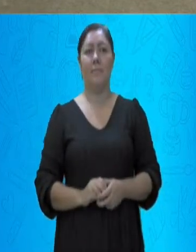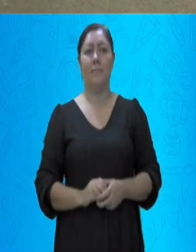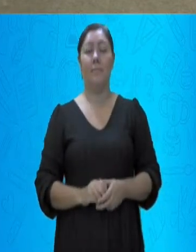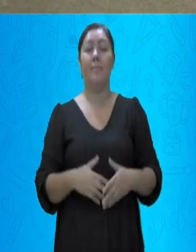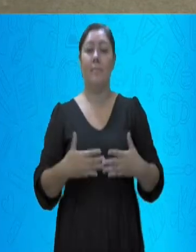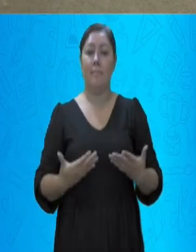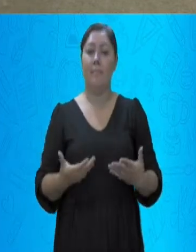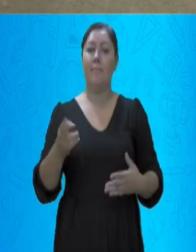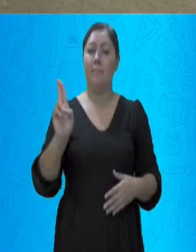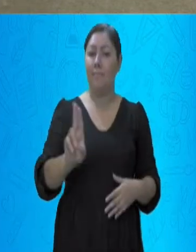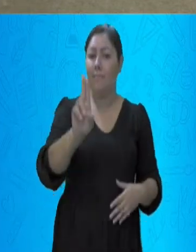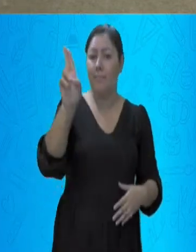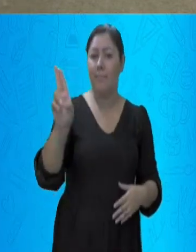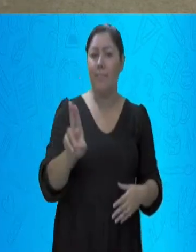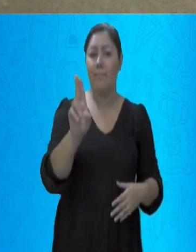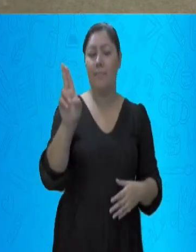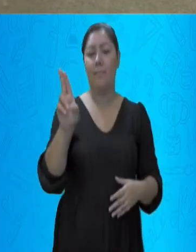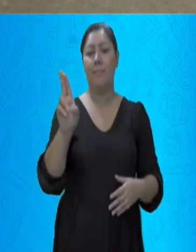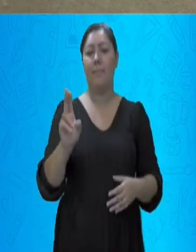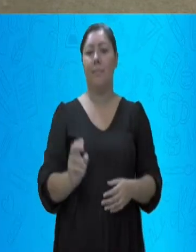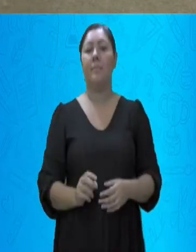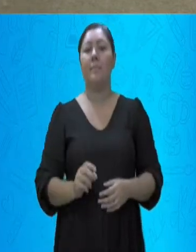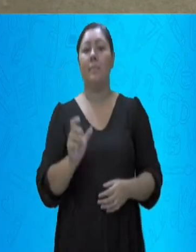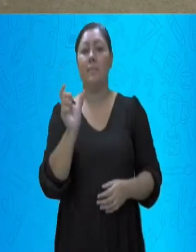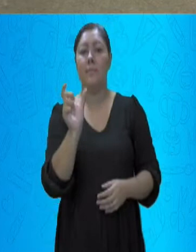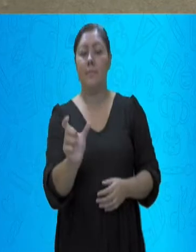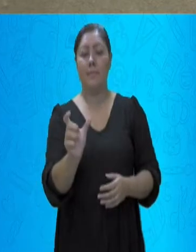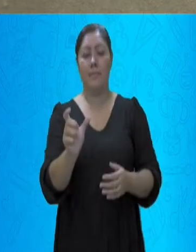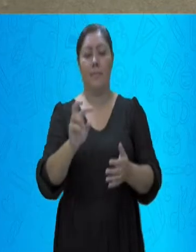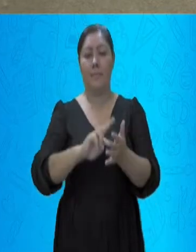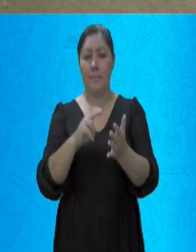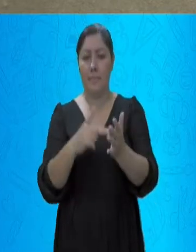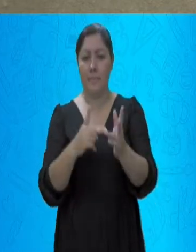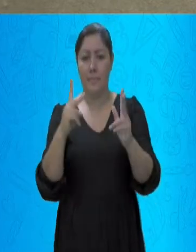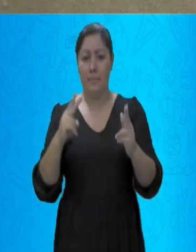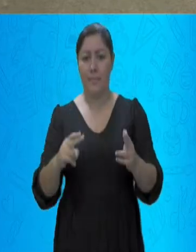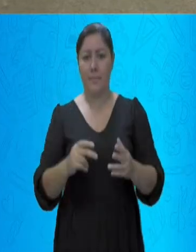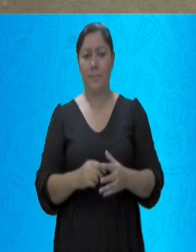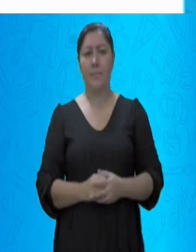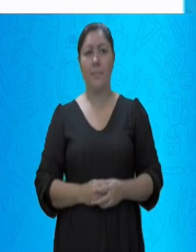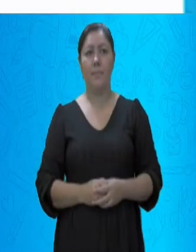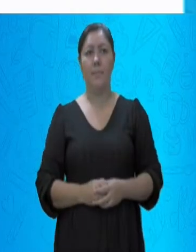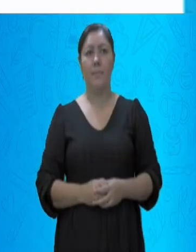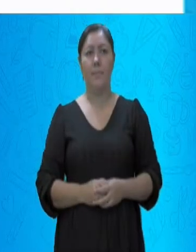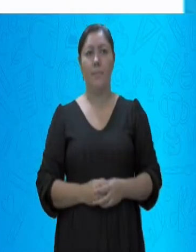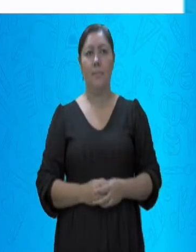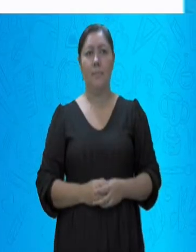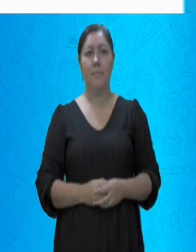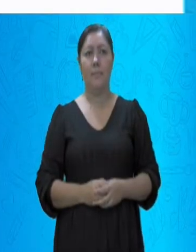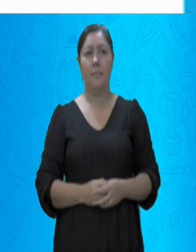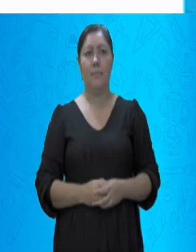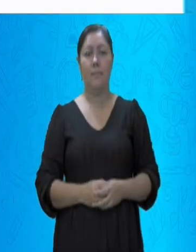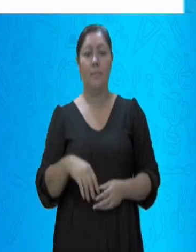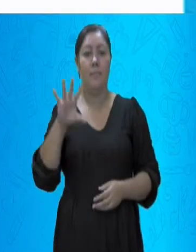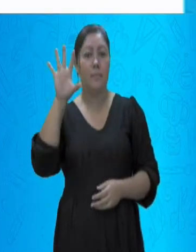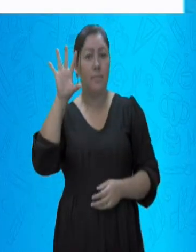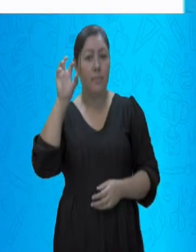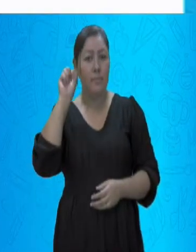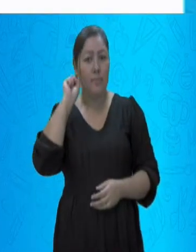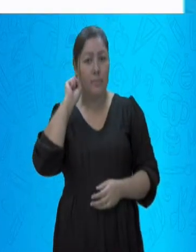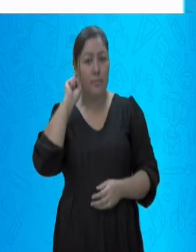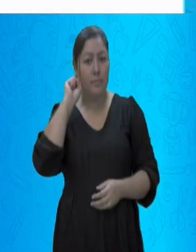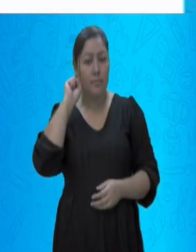nos ajudar nesta hora. Vamos então um pouquinho para frente. Olha só, a palavra ouvir e